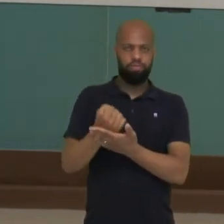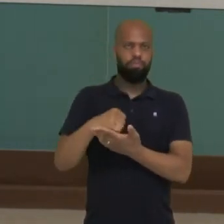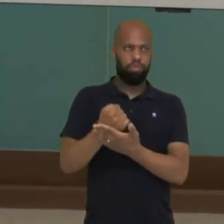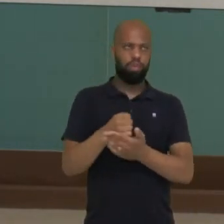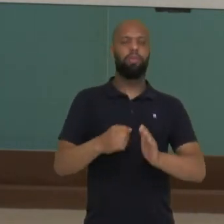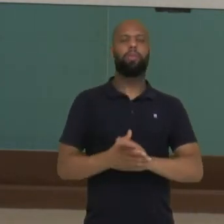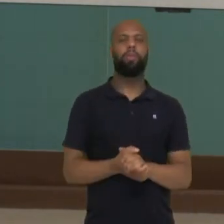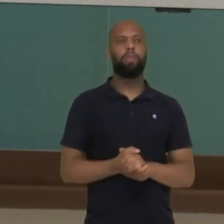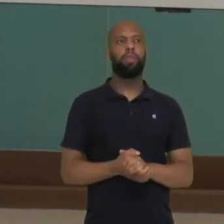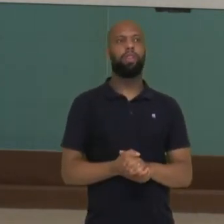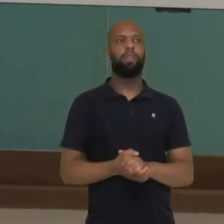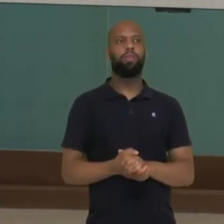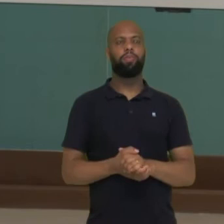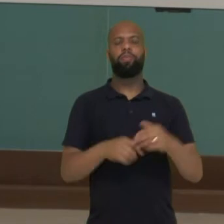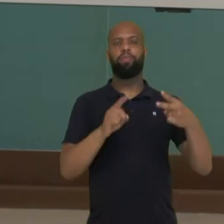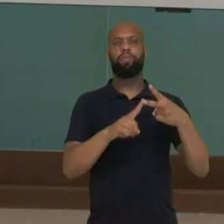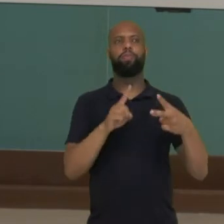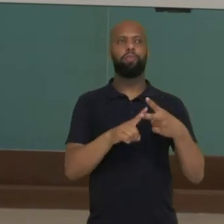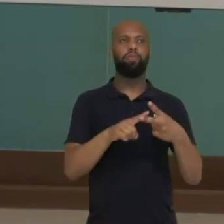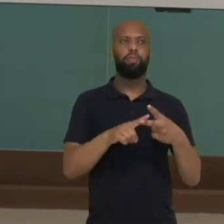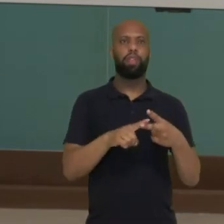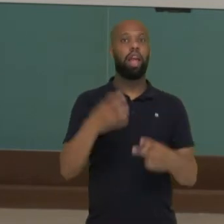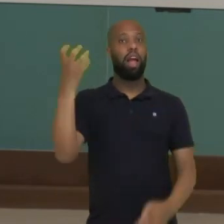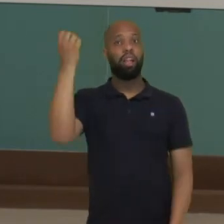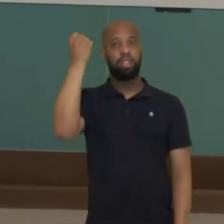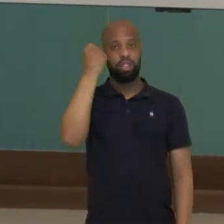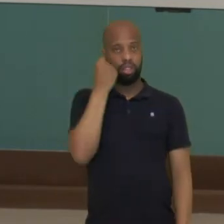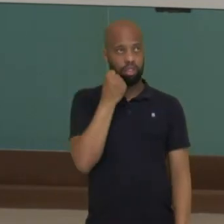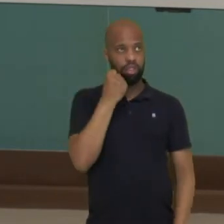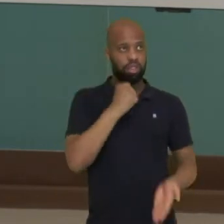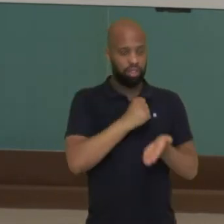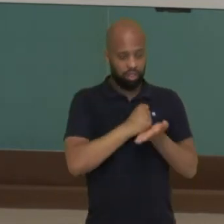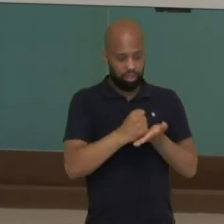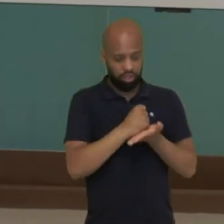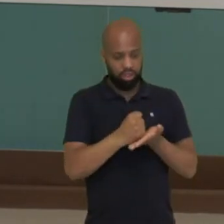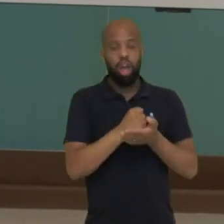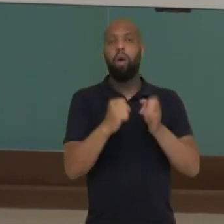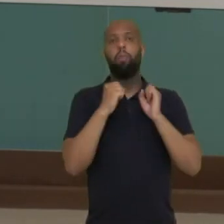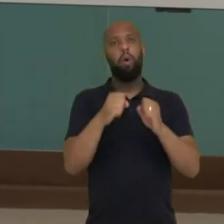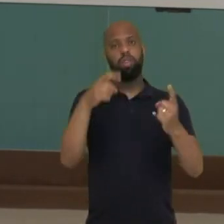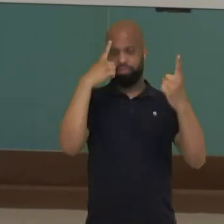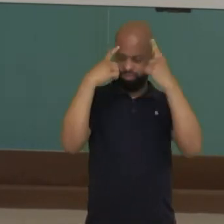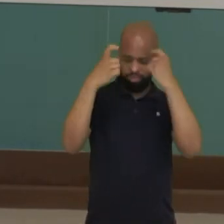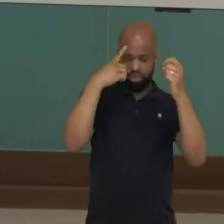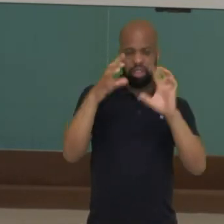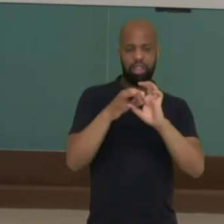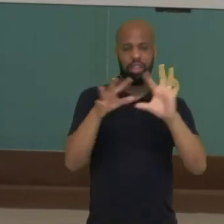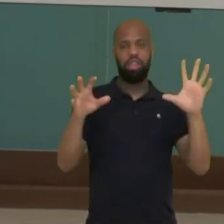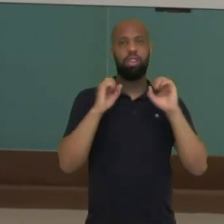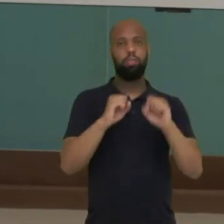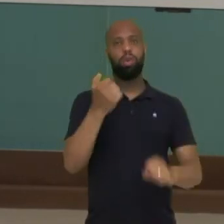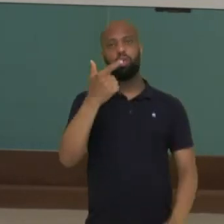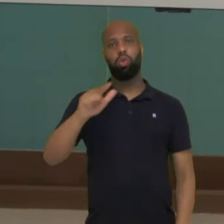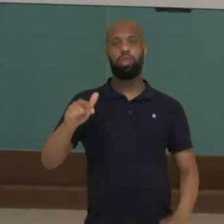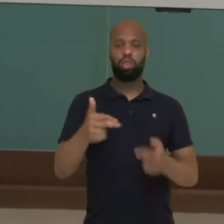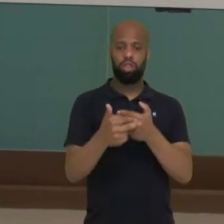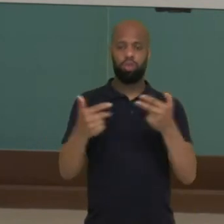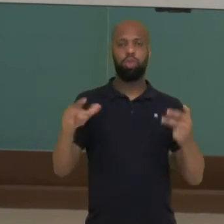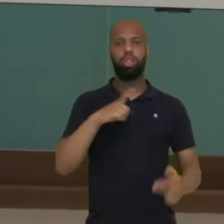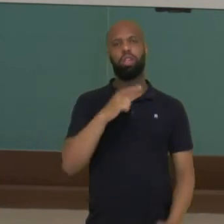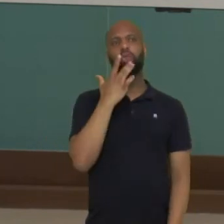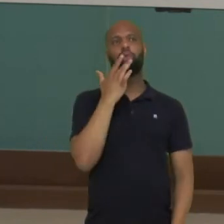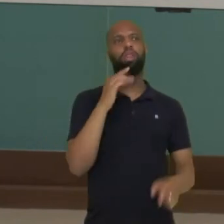grosso. Segundo, rale a cenoura. Mas, gente, você pode usar a tua criatividade, pode ser outras coisas que você tem aí que tenha